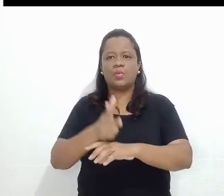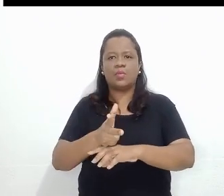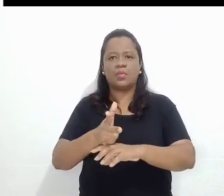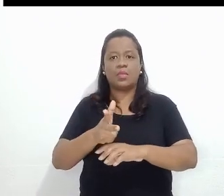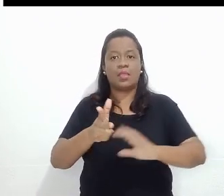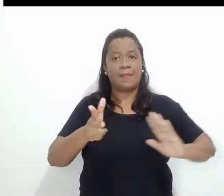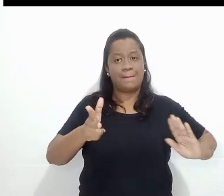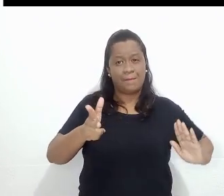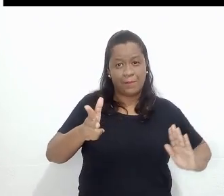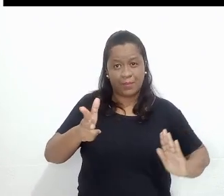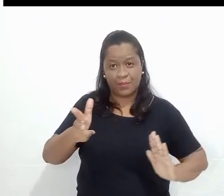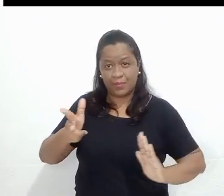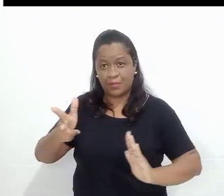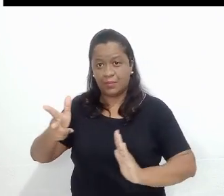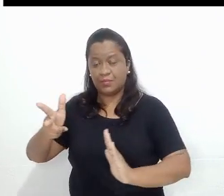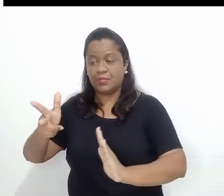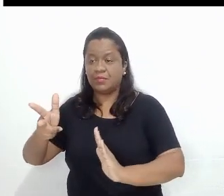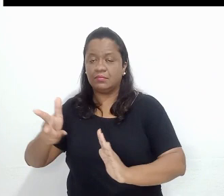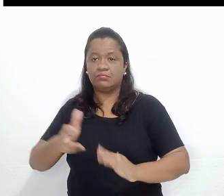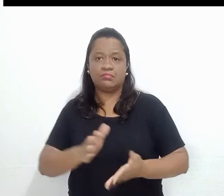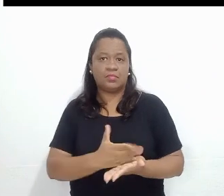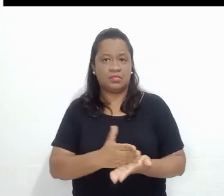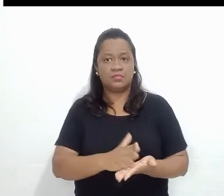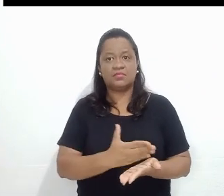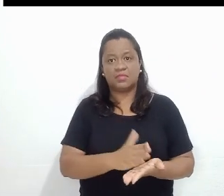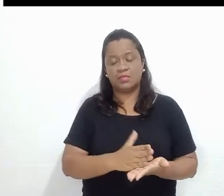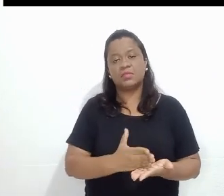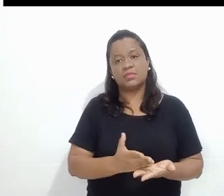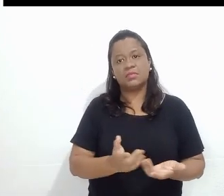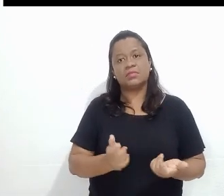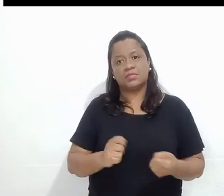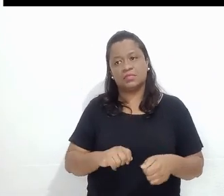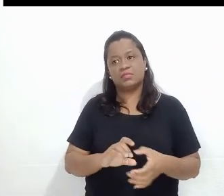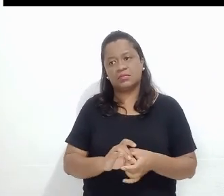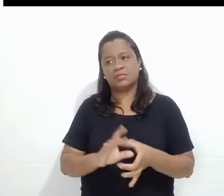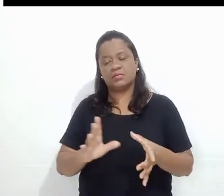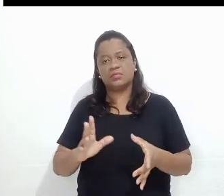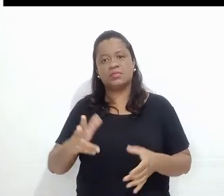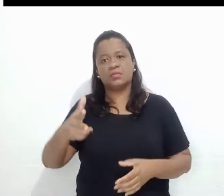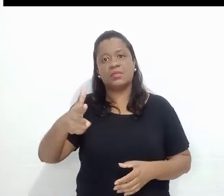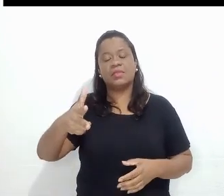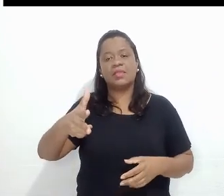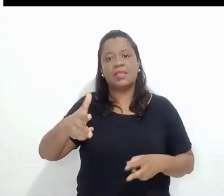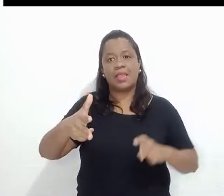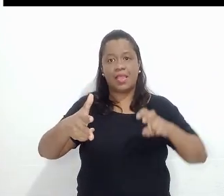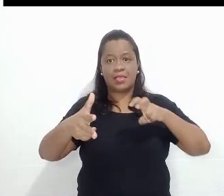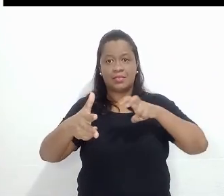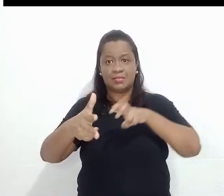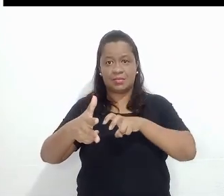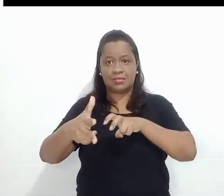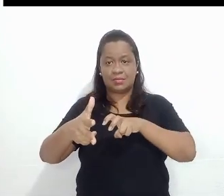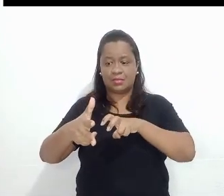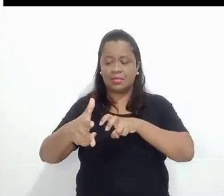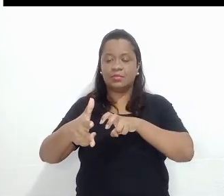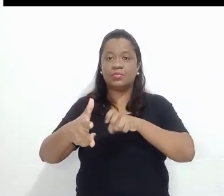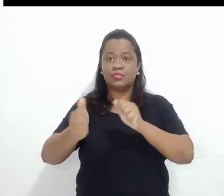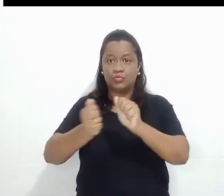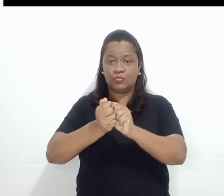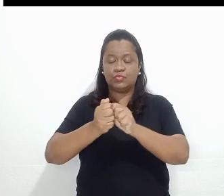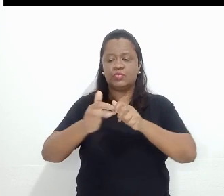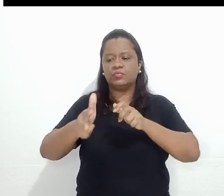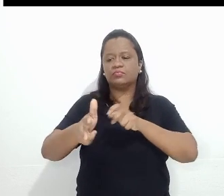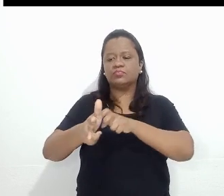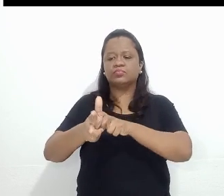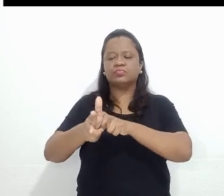empurra esse carrinho. Tem vezes que você permite que o cameraman vá sentado junto, fazendo o que tem que fazer na